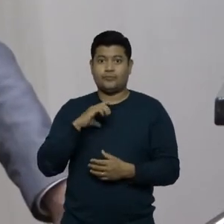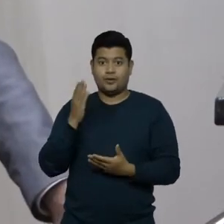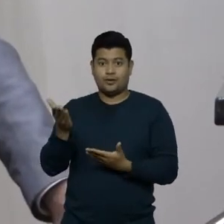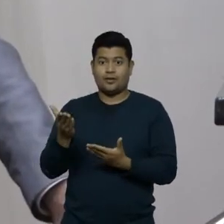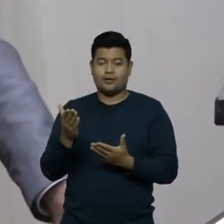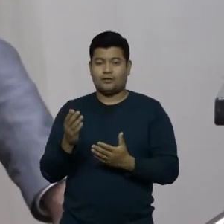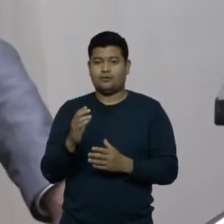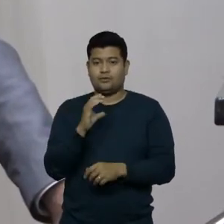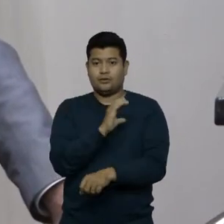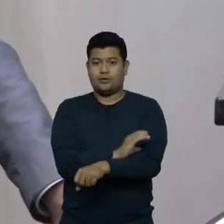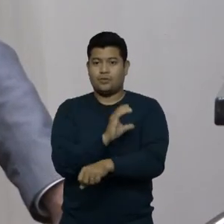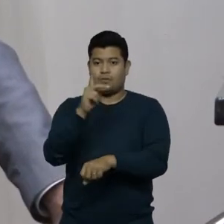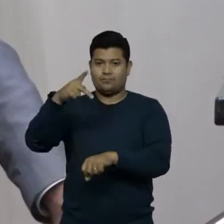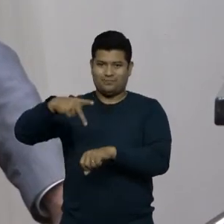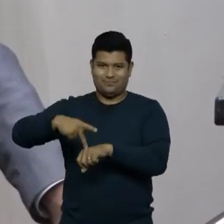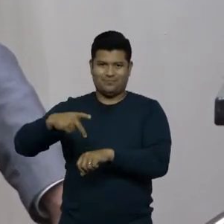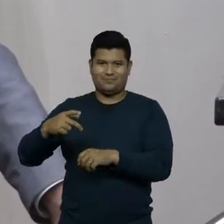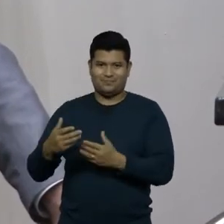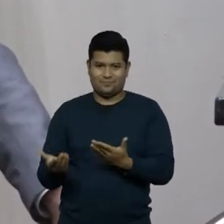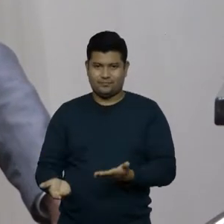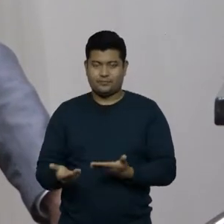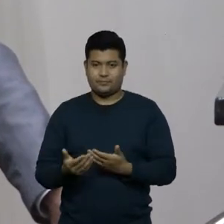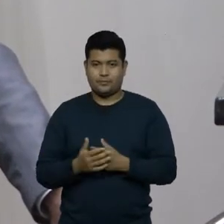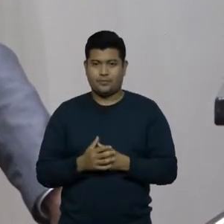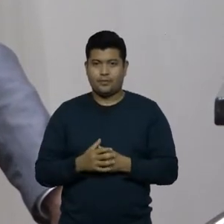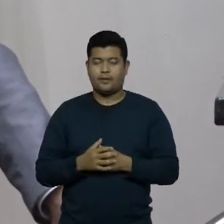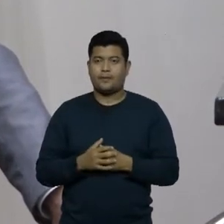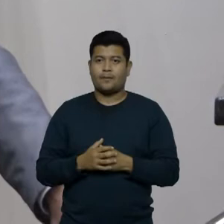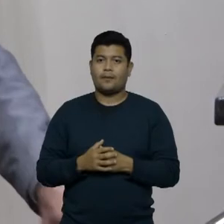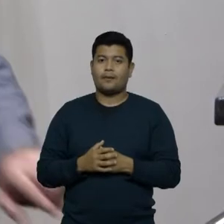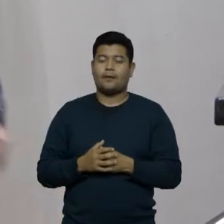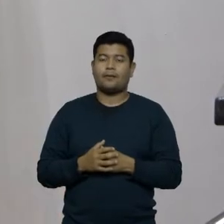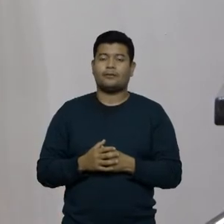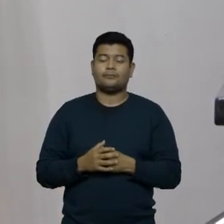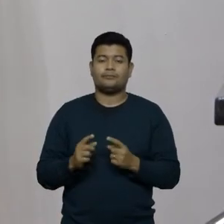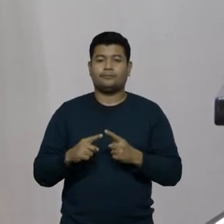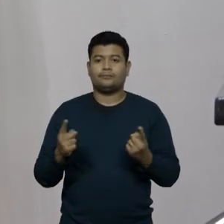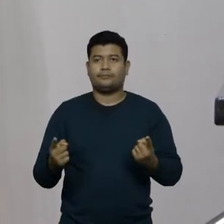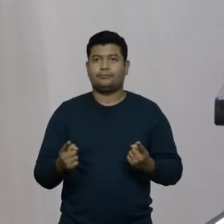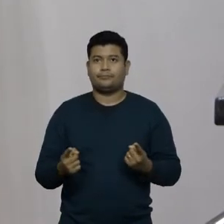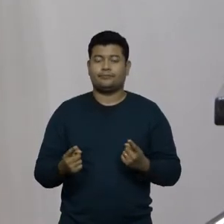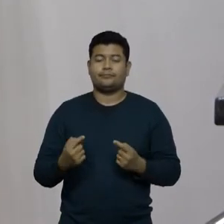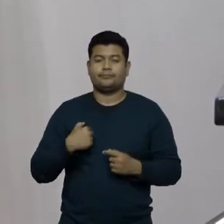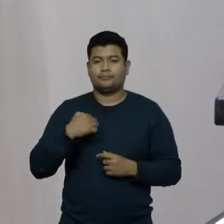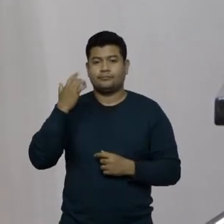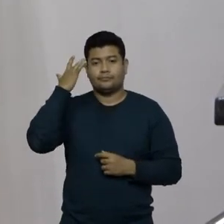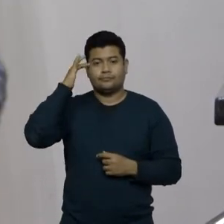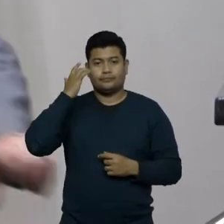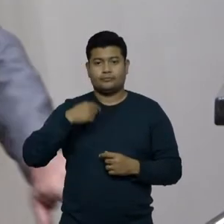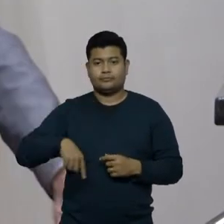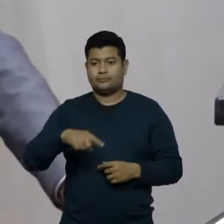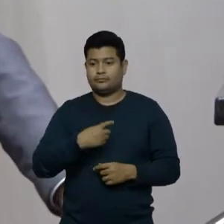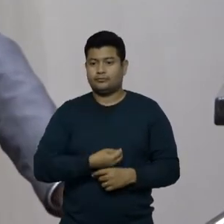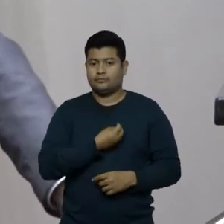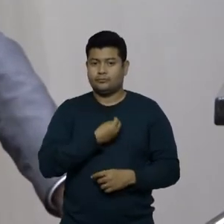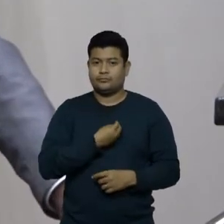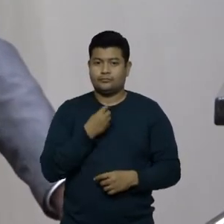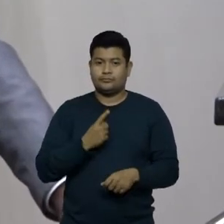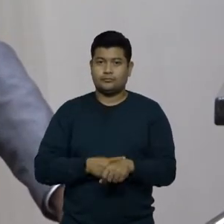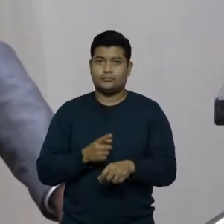Deputado Titon é enfim eu acho que vivemos um momento